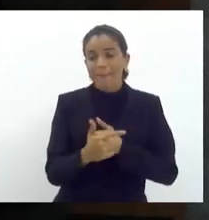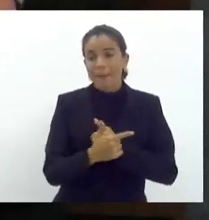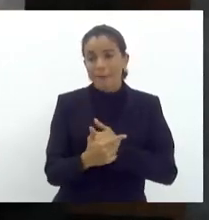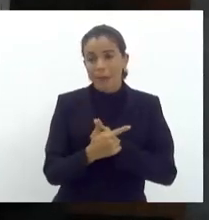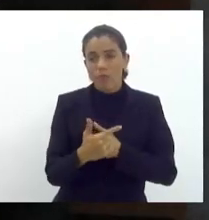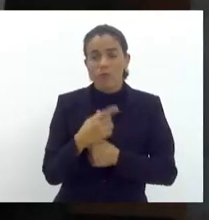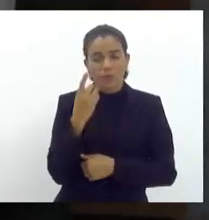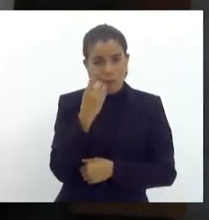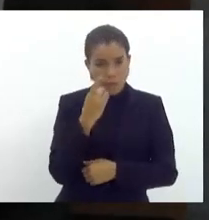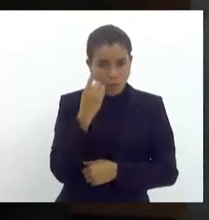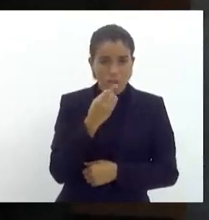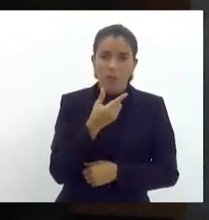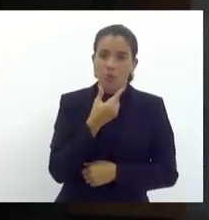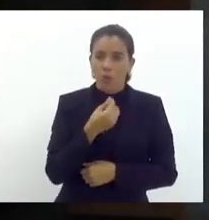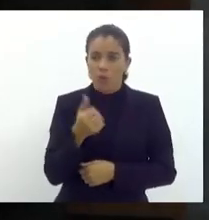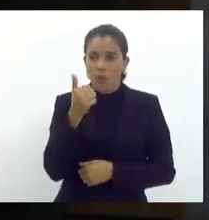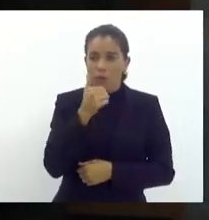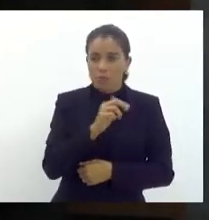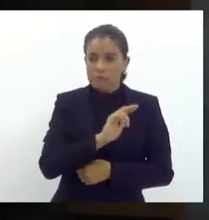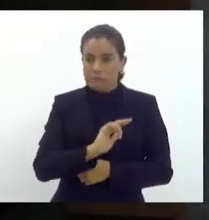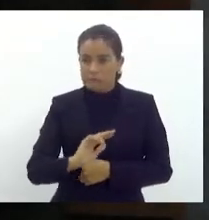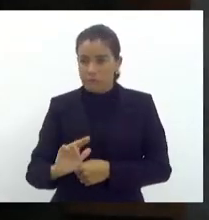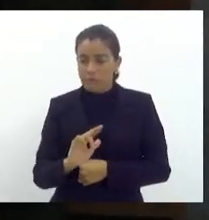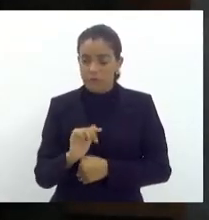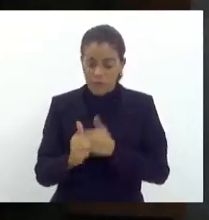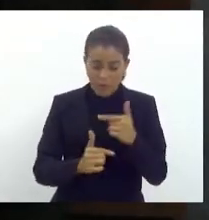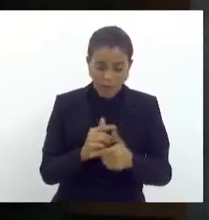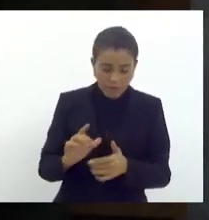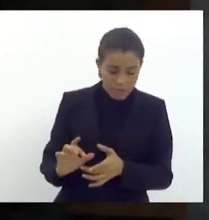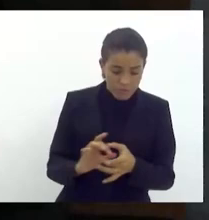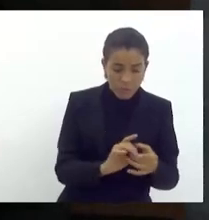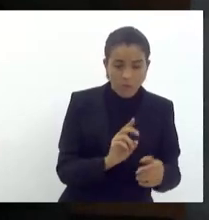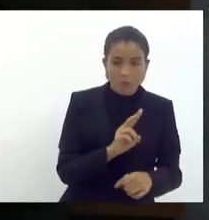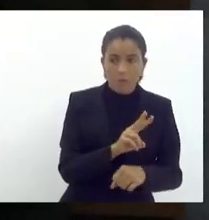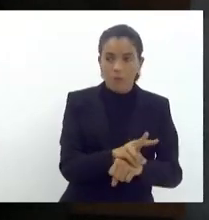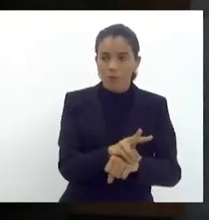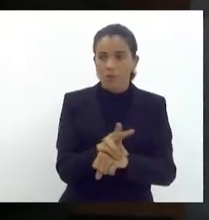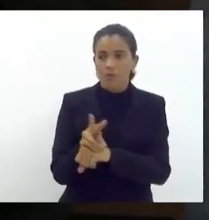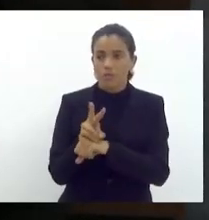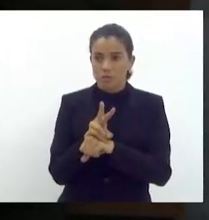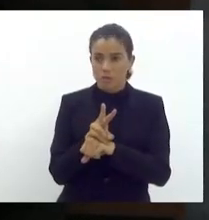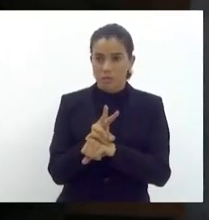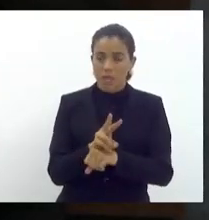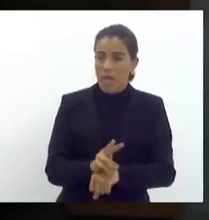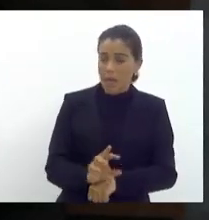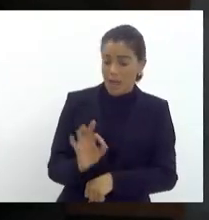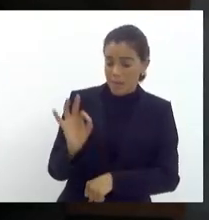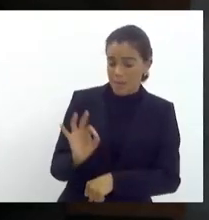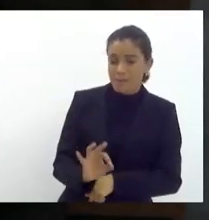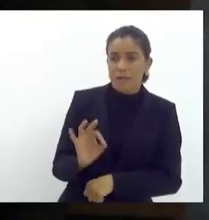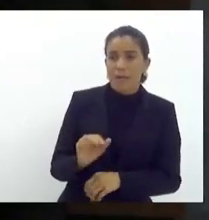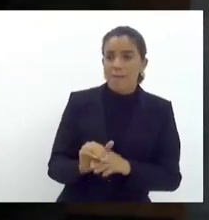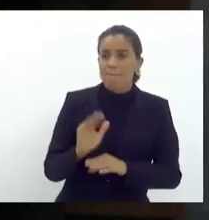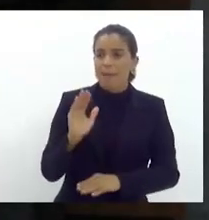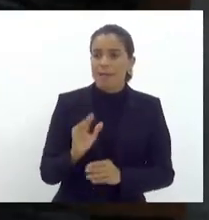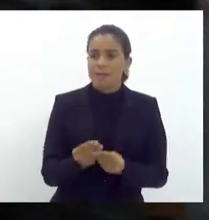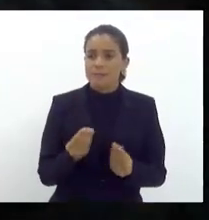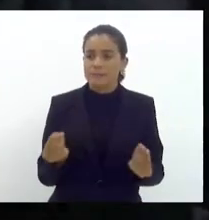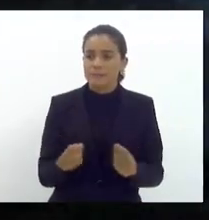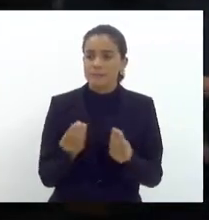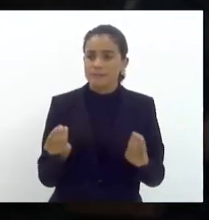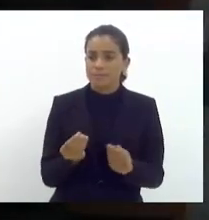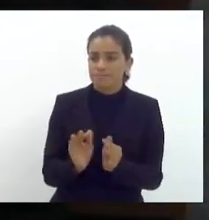dos deputados e deputados trabalhar no sentido de proteger a parcela mais vulnerável da nossa